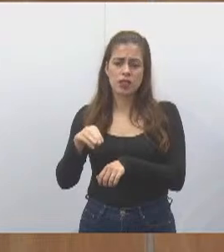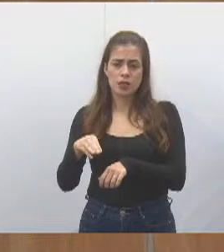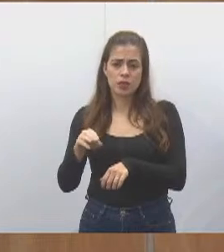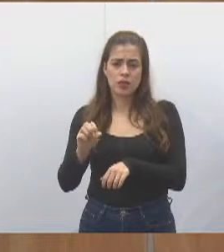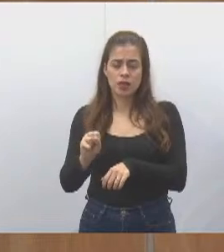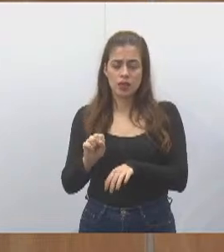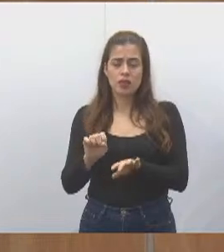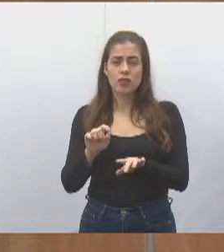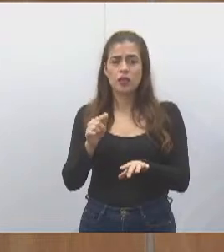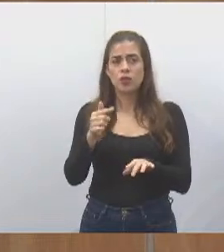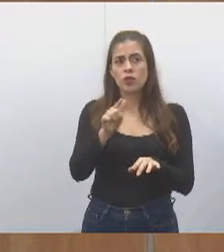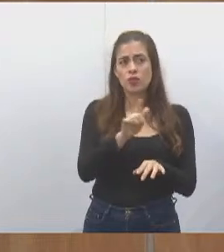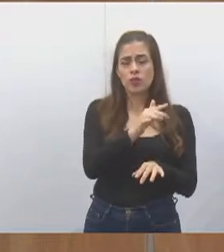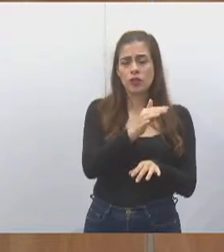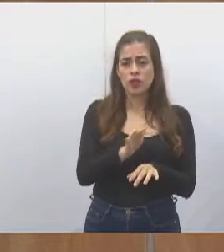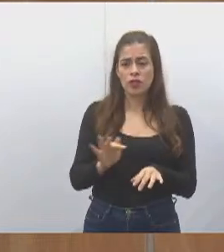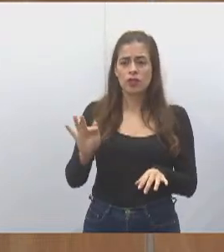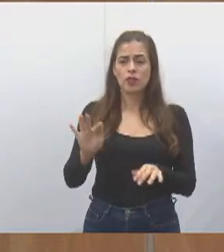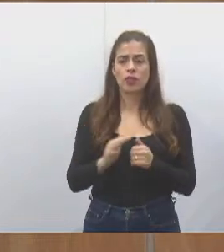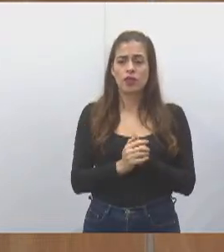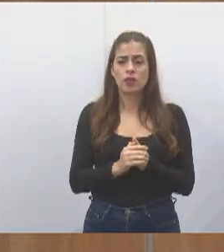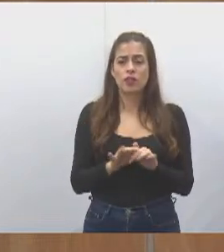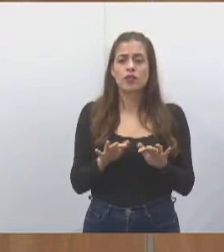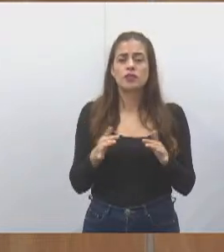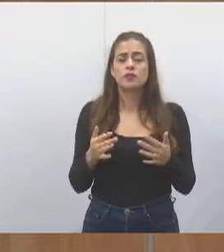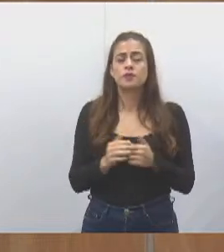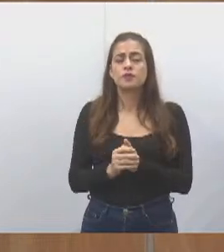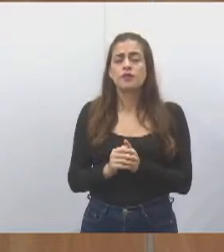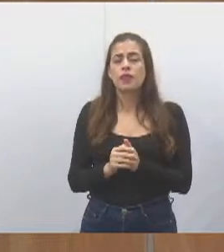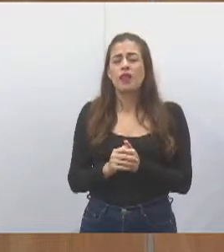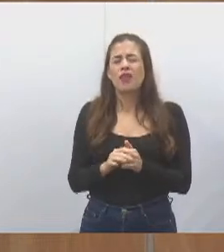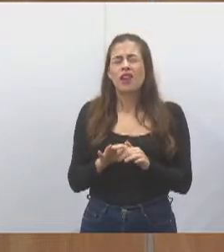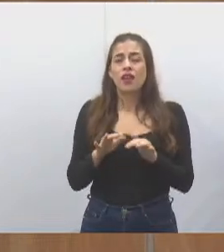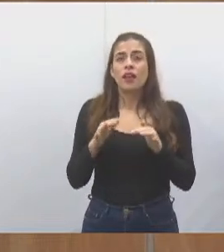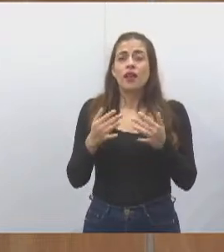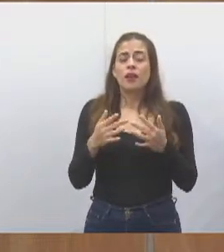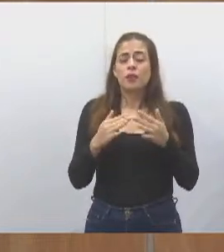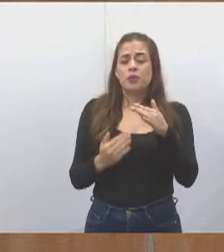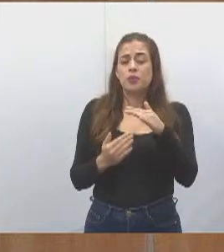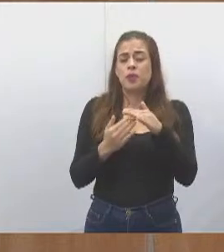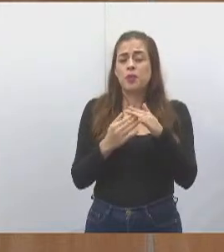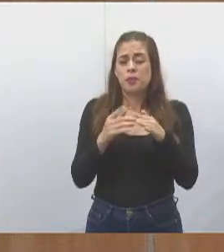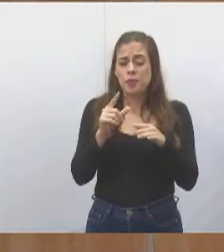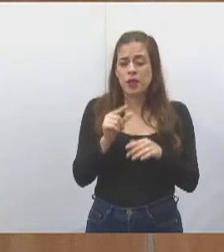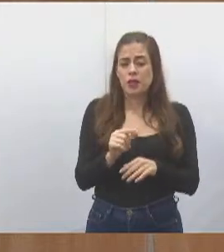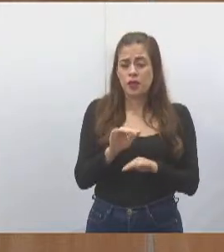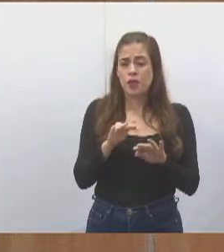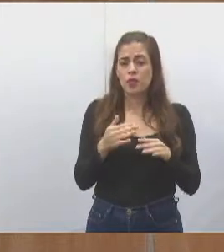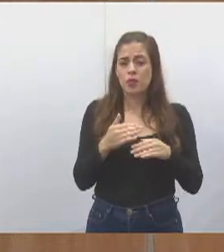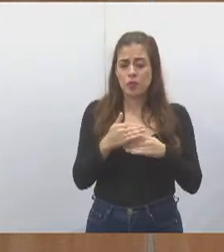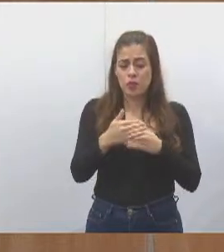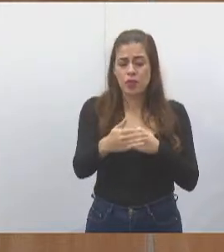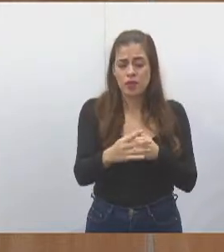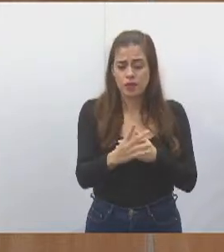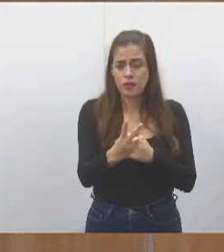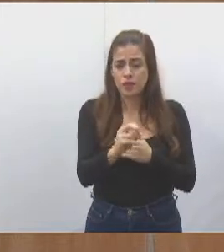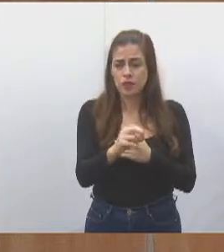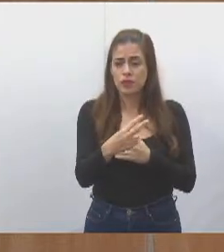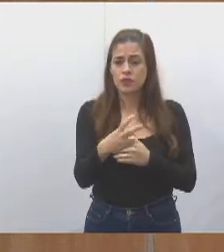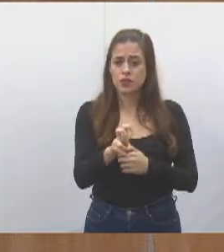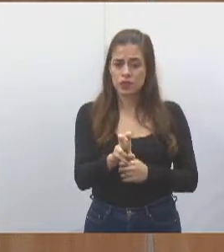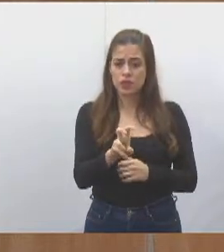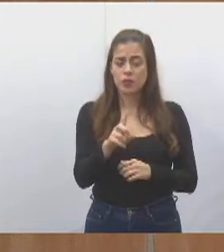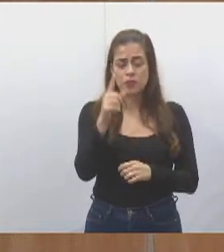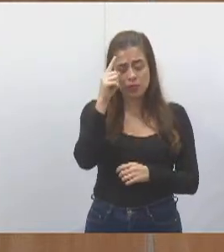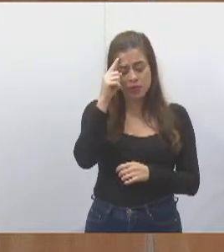Como 2024 a gente está fechando num patamar menor do que o previsto, para 2025 a gente está partindo de um patamar um